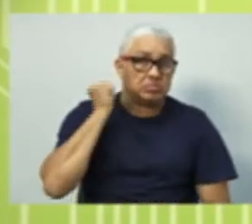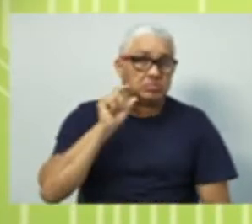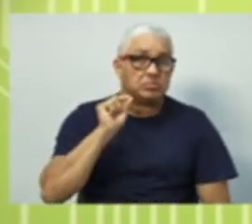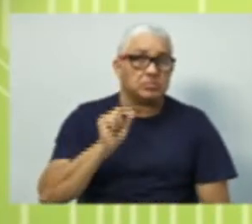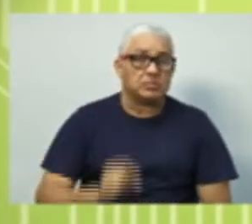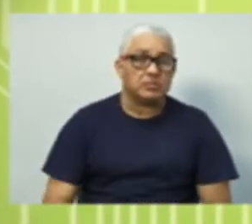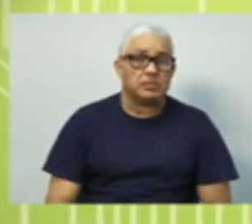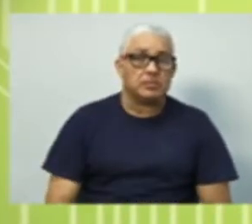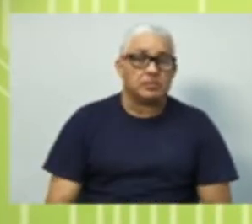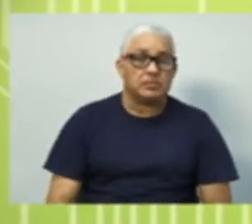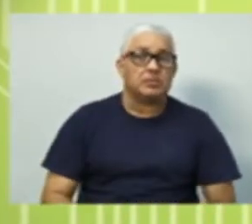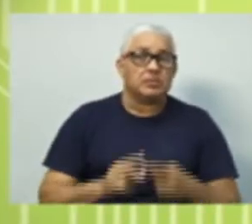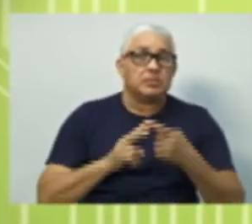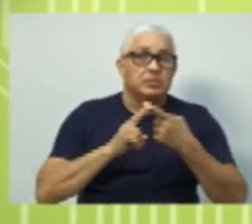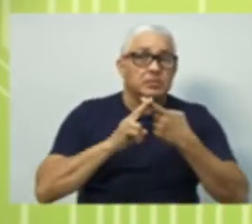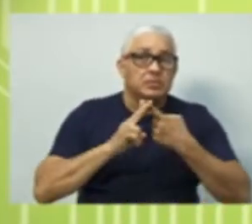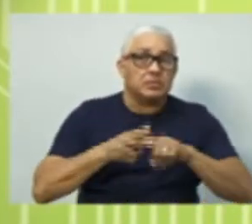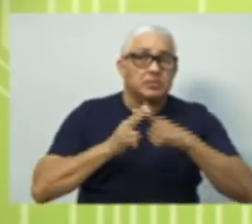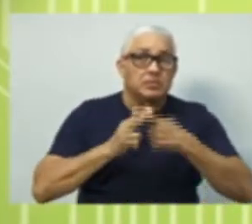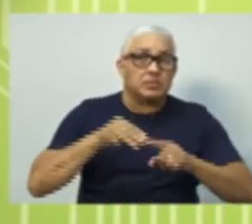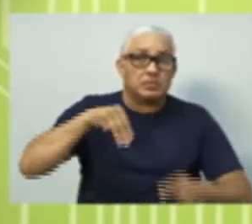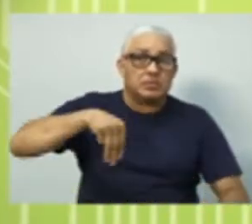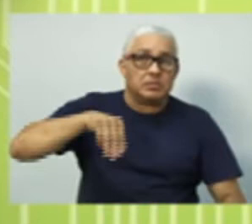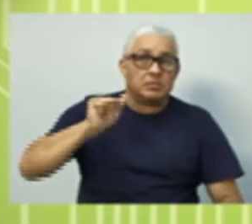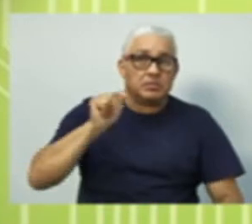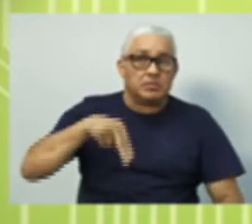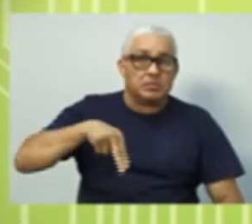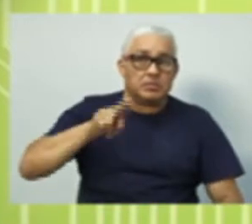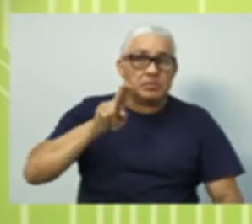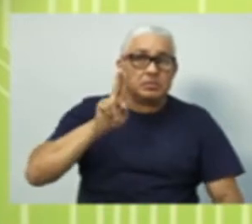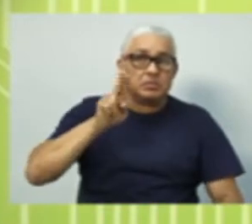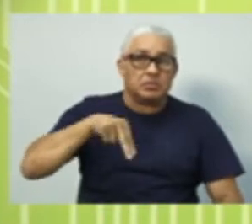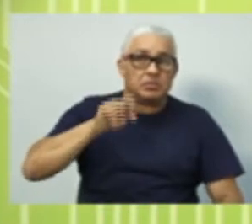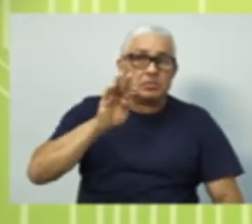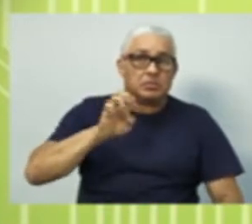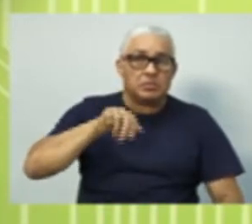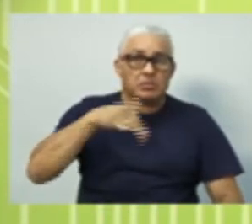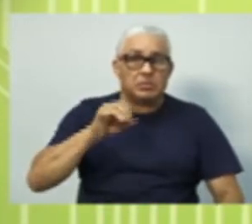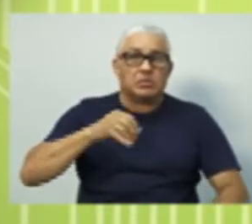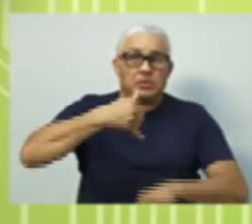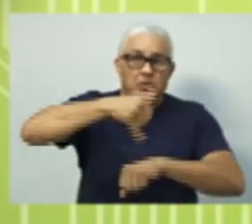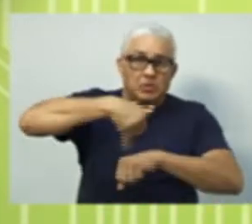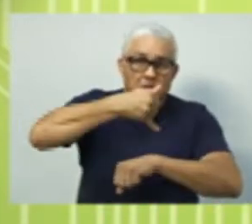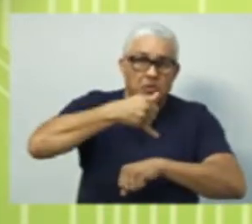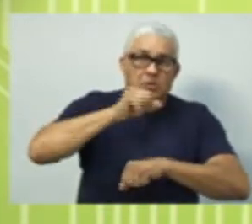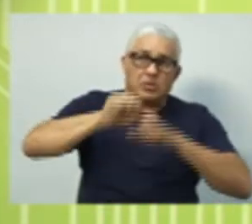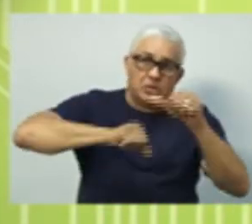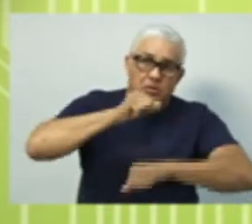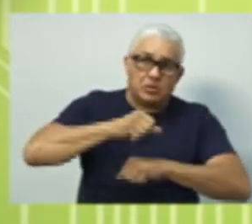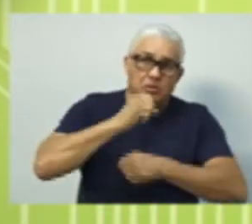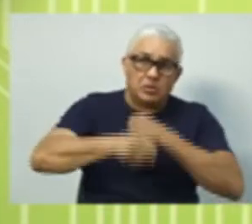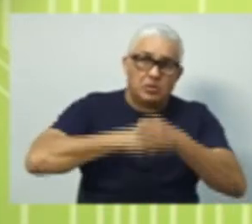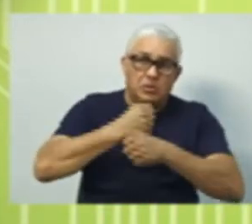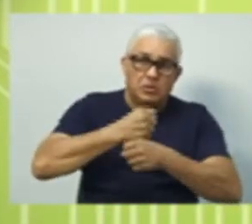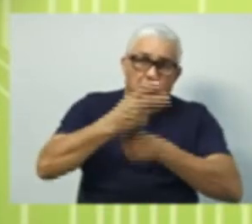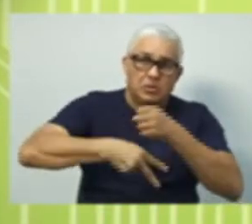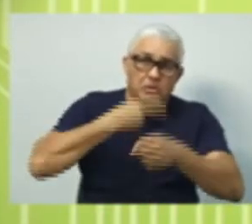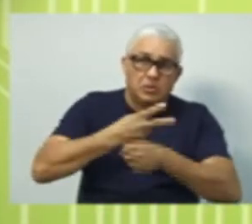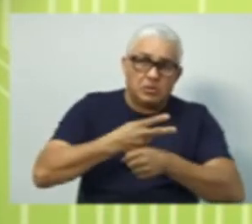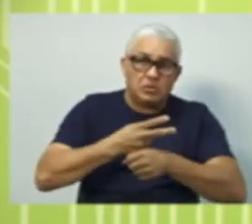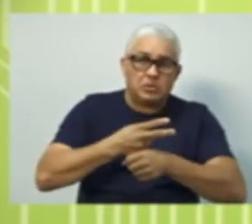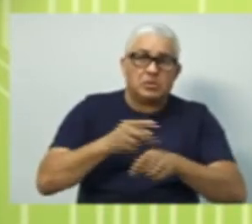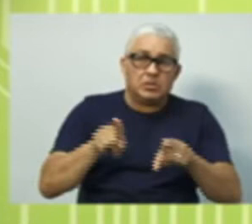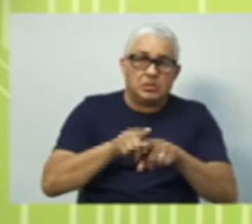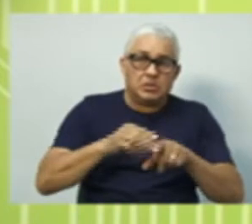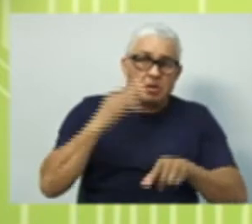do consumismo. Porque, na verdade, a mídia trabalha muito isso, né? Existem as datas comemorativas